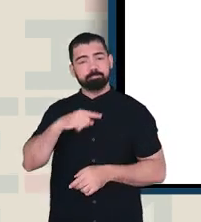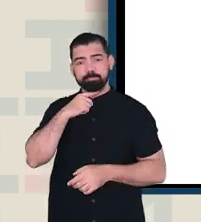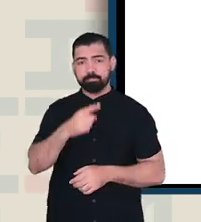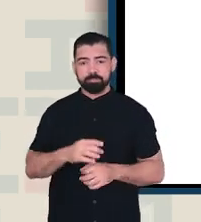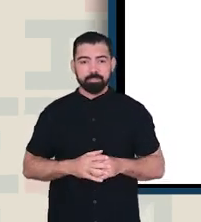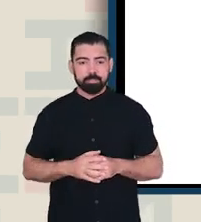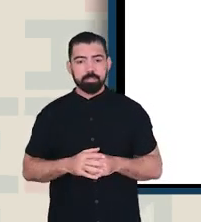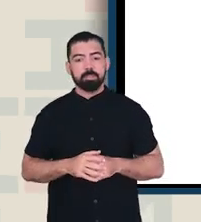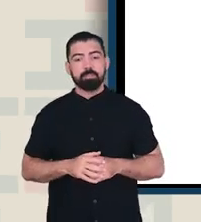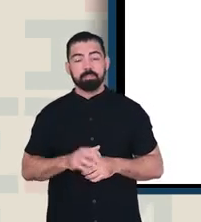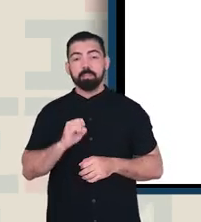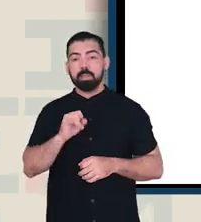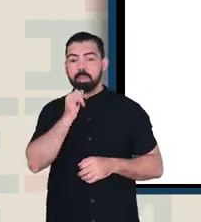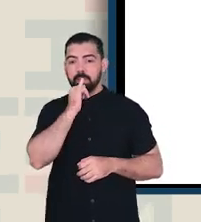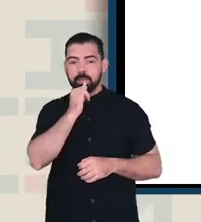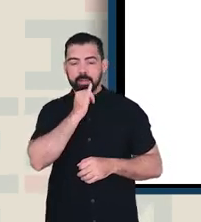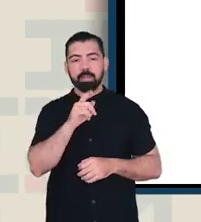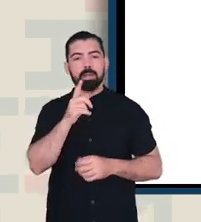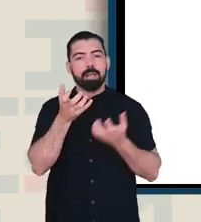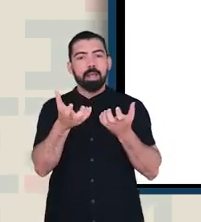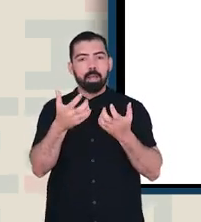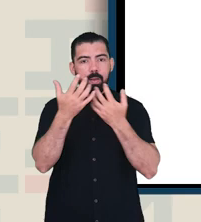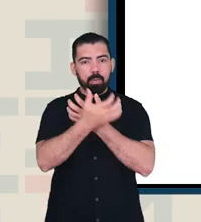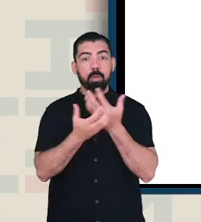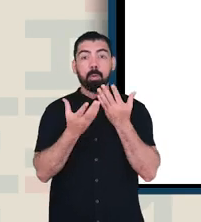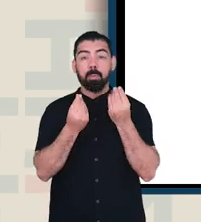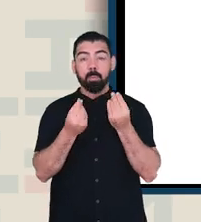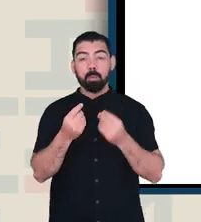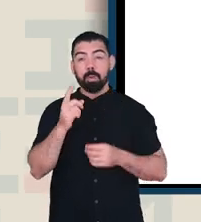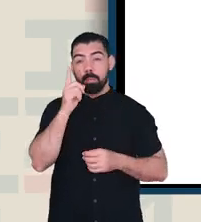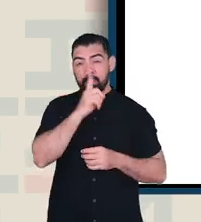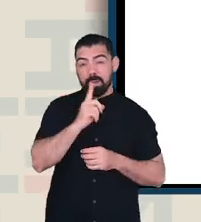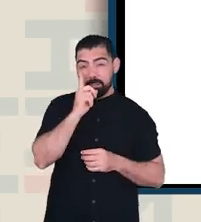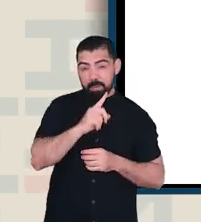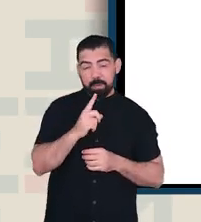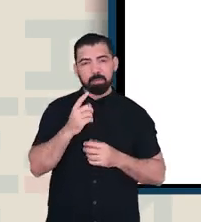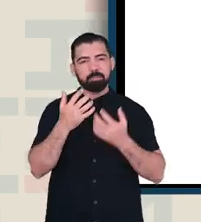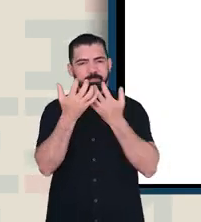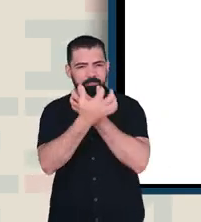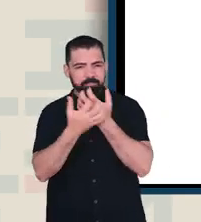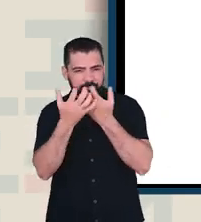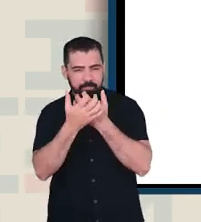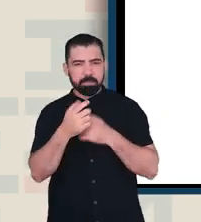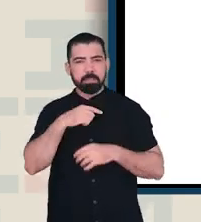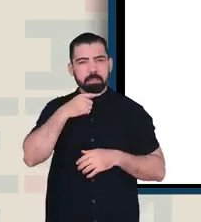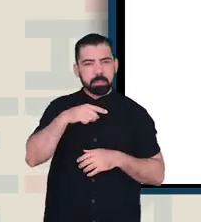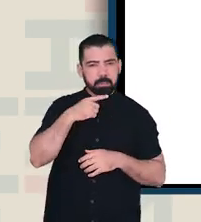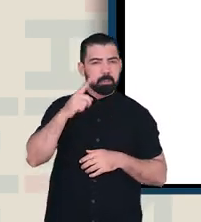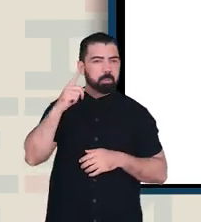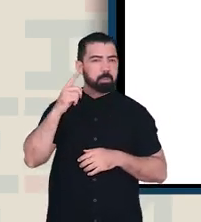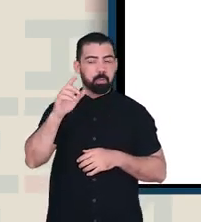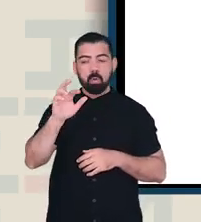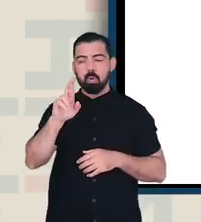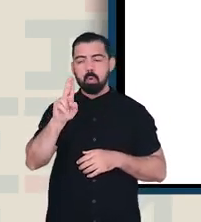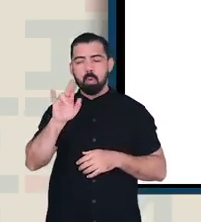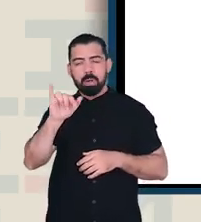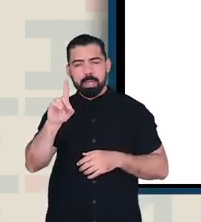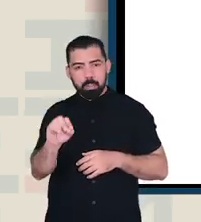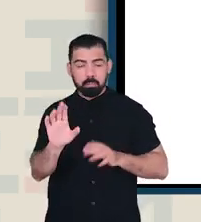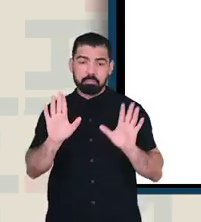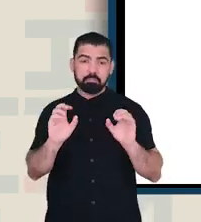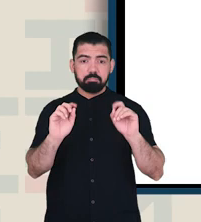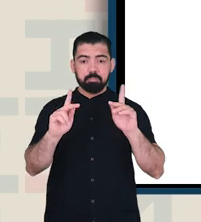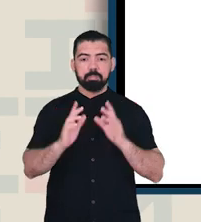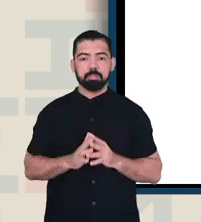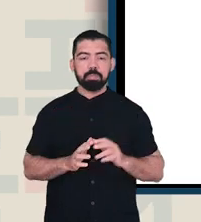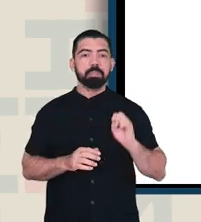A não ser que queramos uma música com muito ruído. E se queremos uma música que tenha